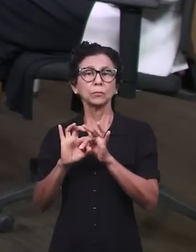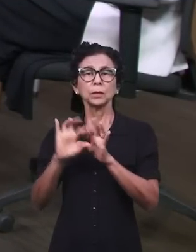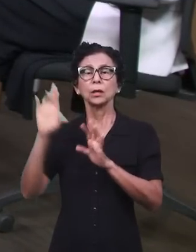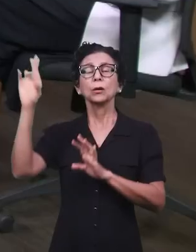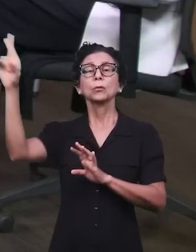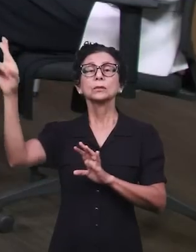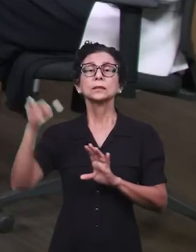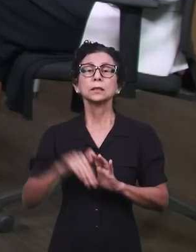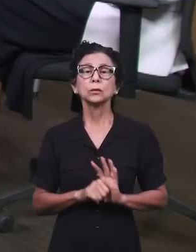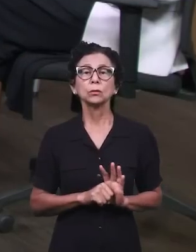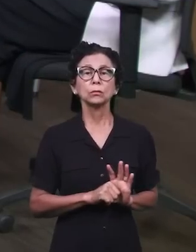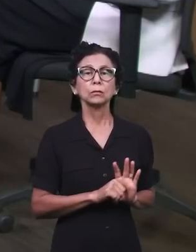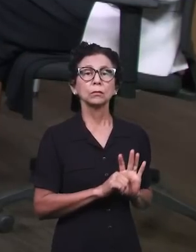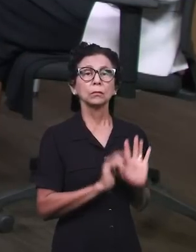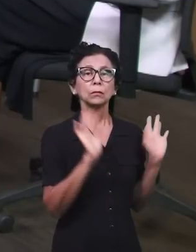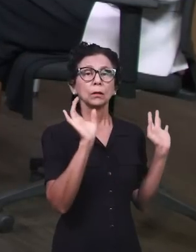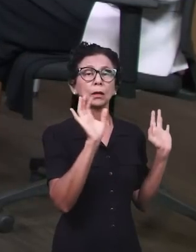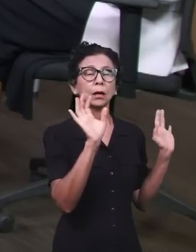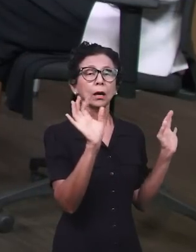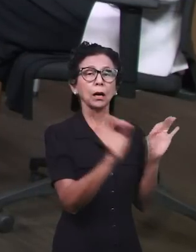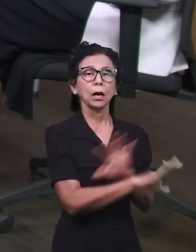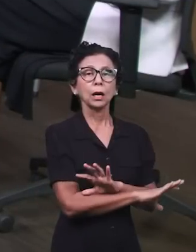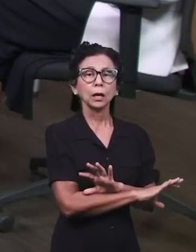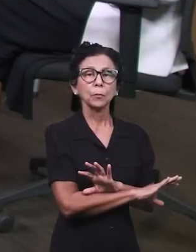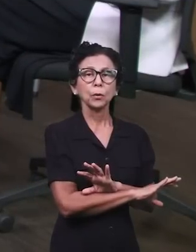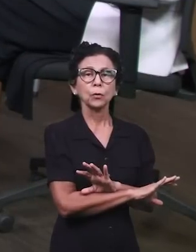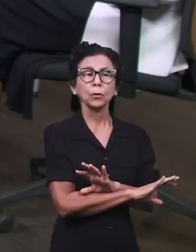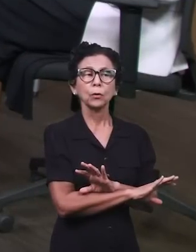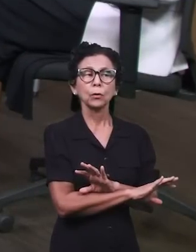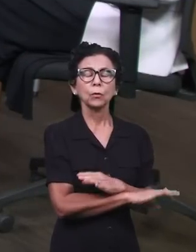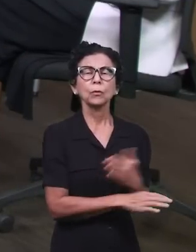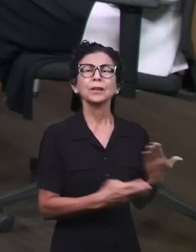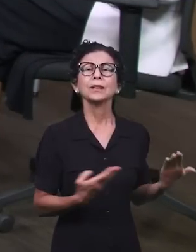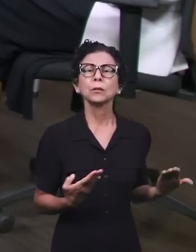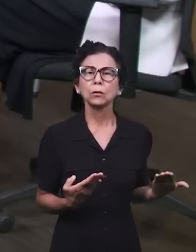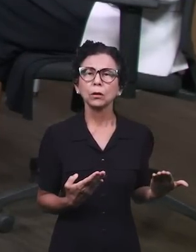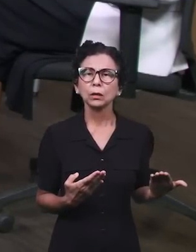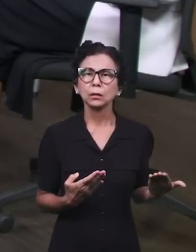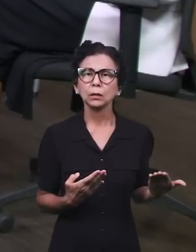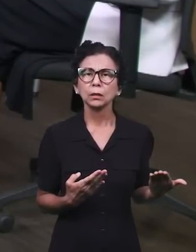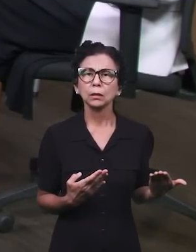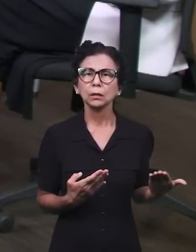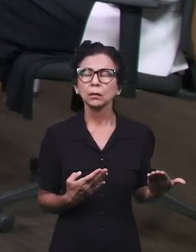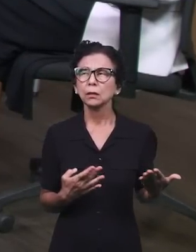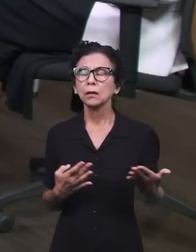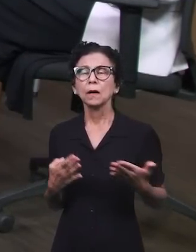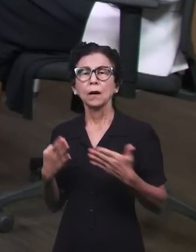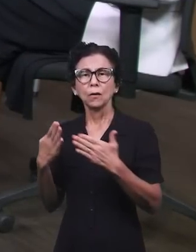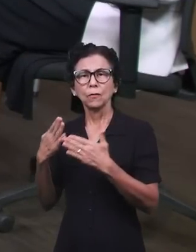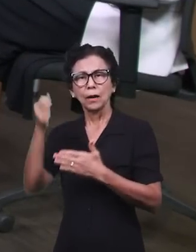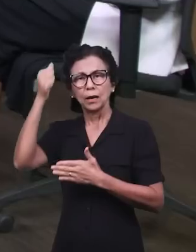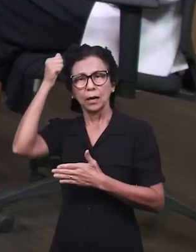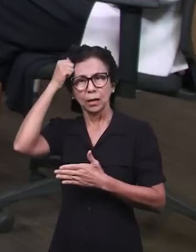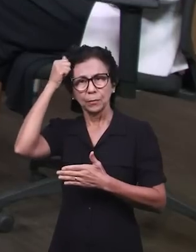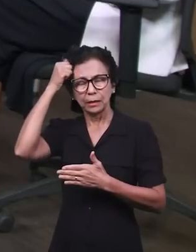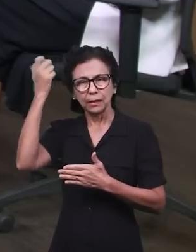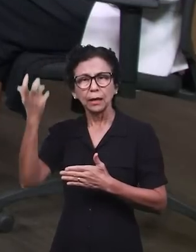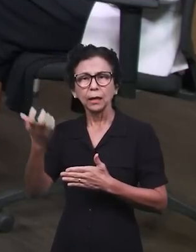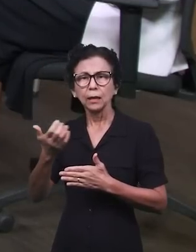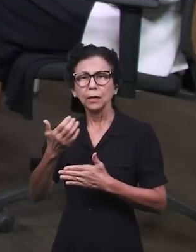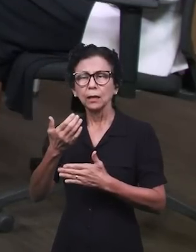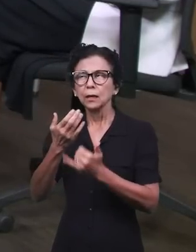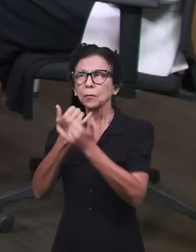aquilo, e agora? Vai se voltar para Deus? Não, o contrário, se rebelar ainda mais.